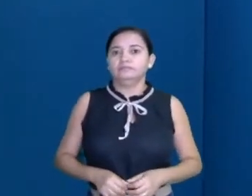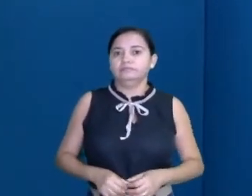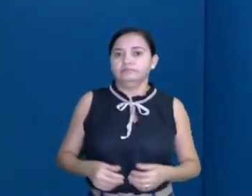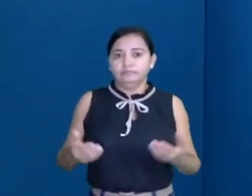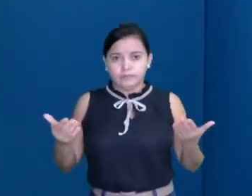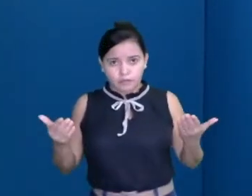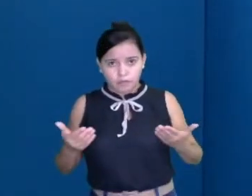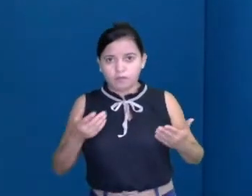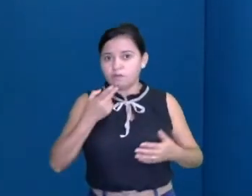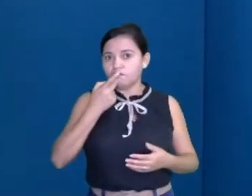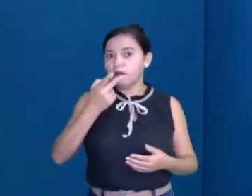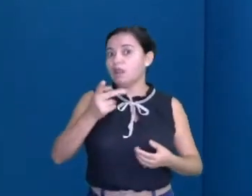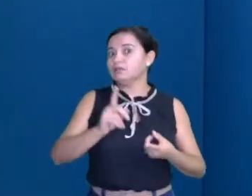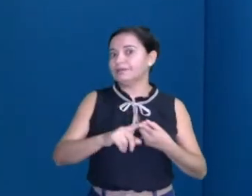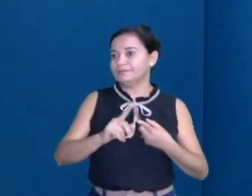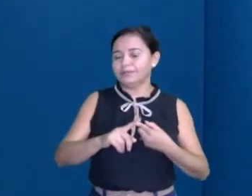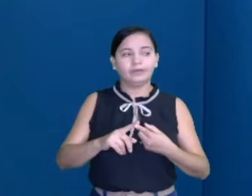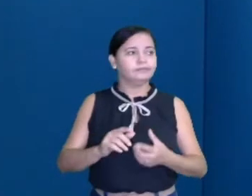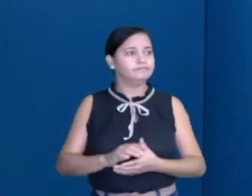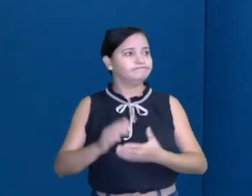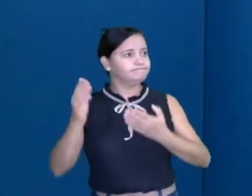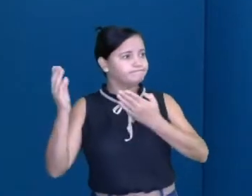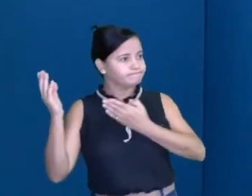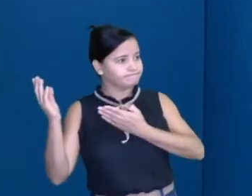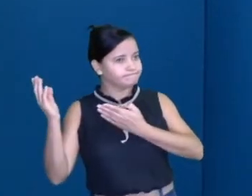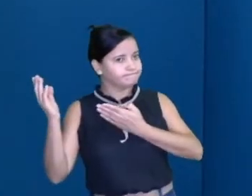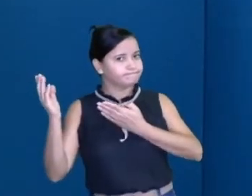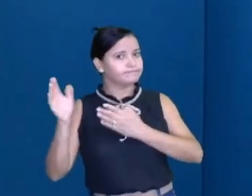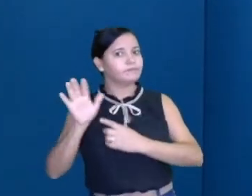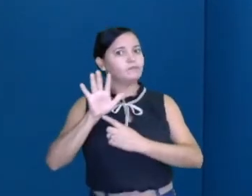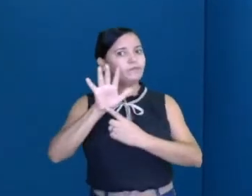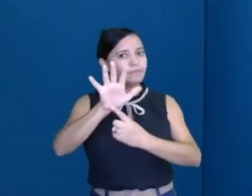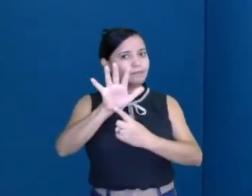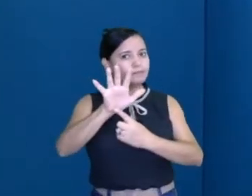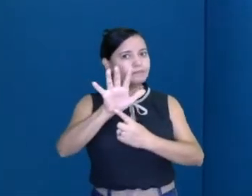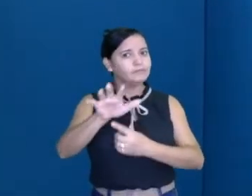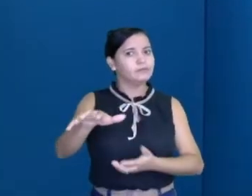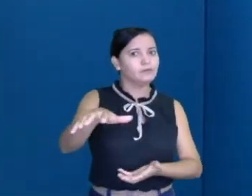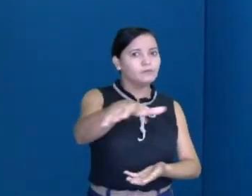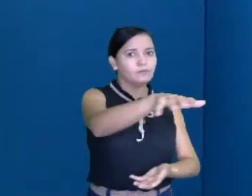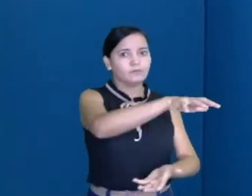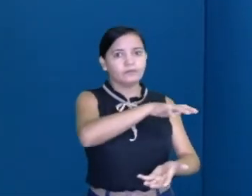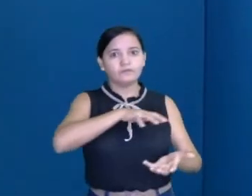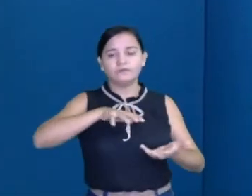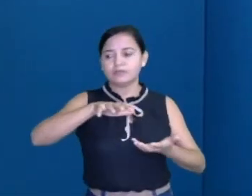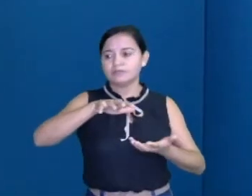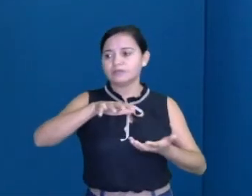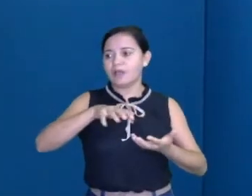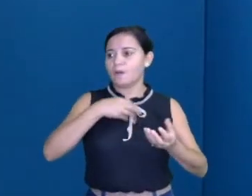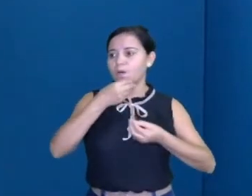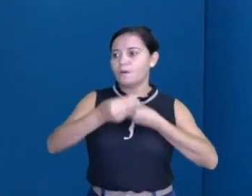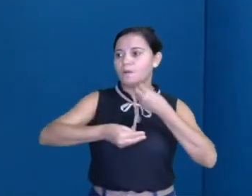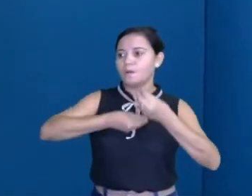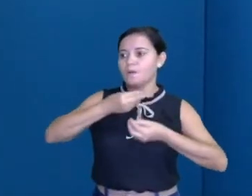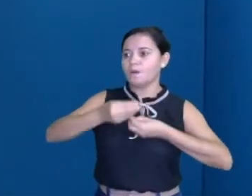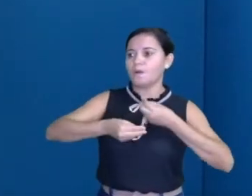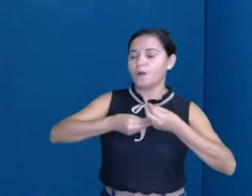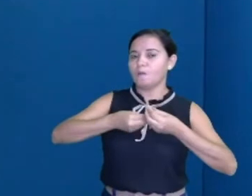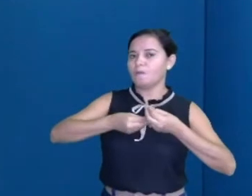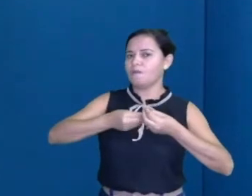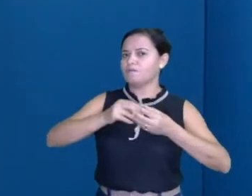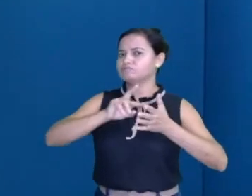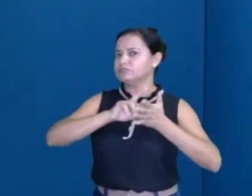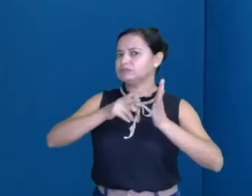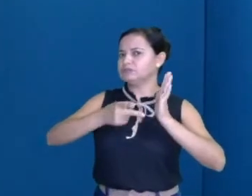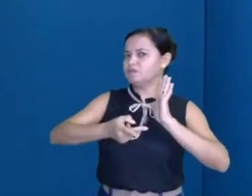sobre isso aqui, que é a chamada a representação universal, que é lá no Sistema Internacional, né, de Medidas, que tem a ver